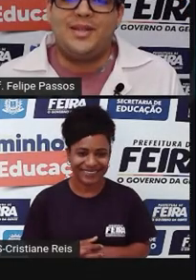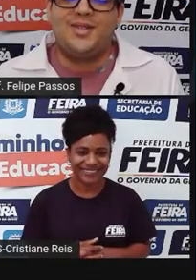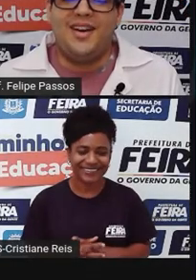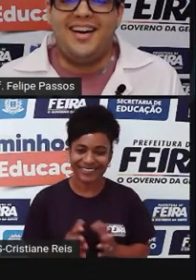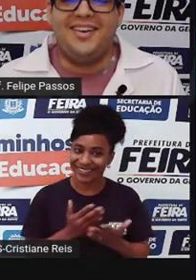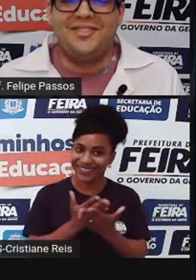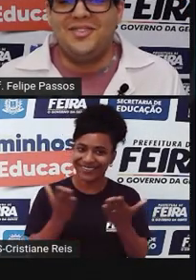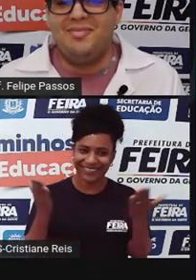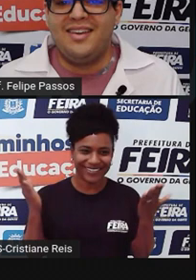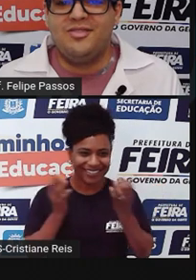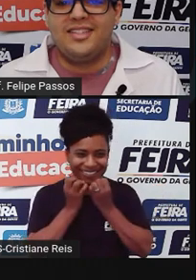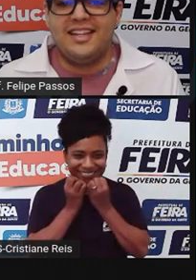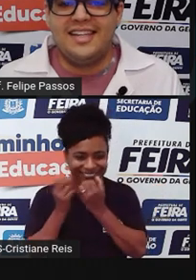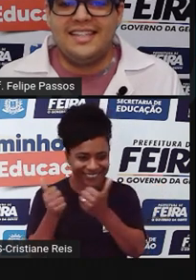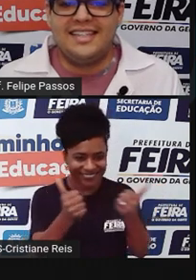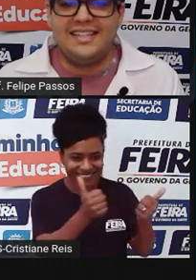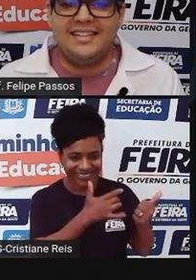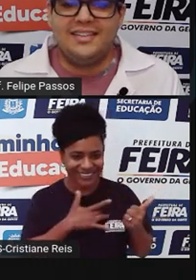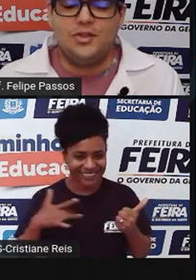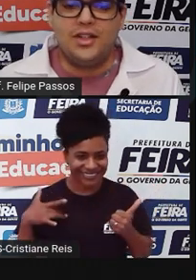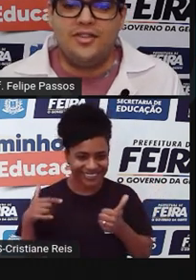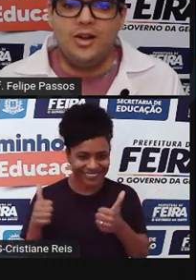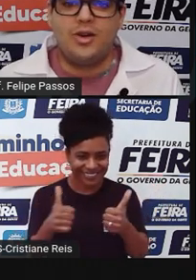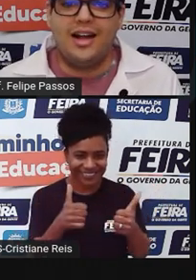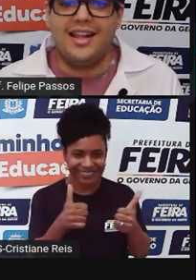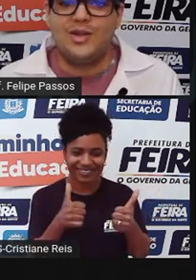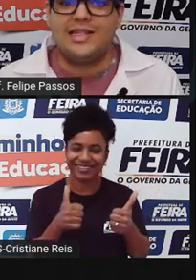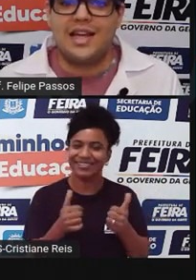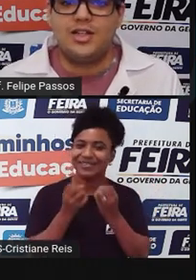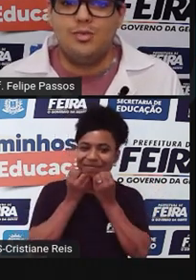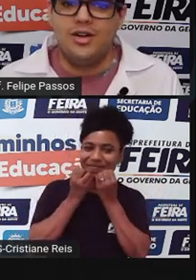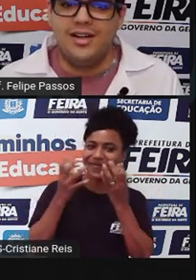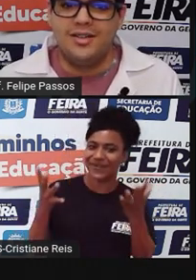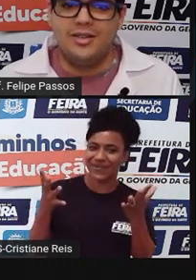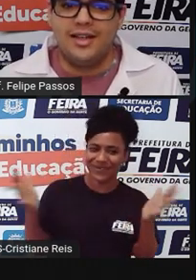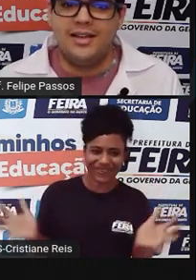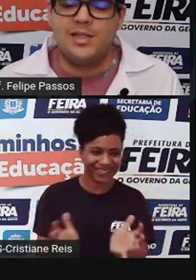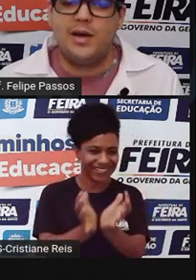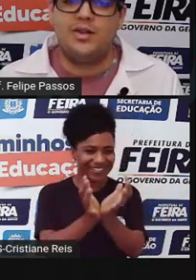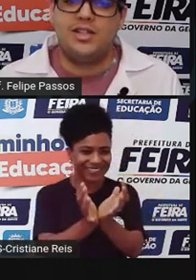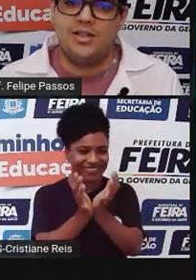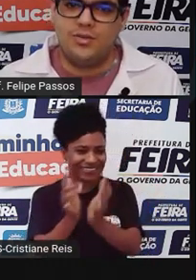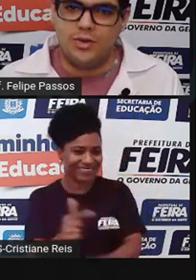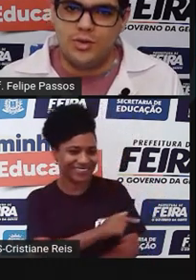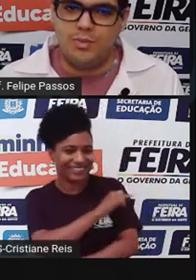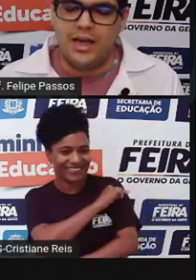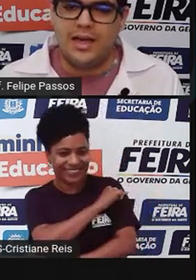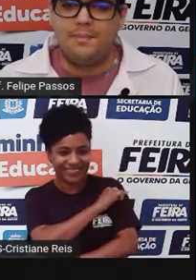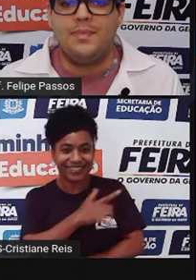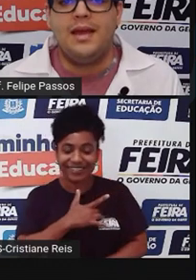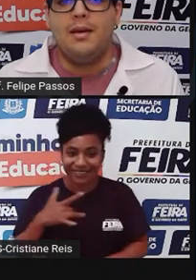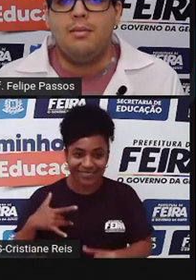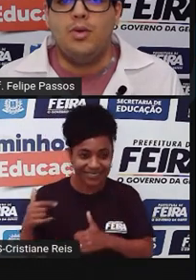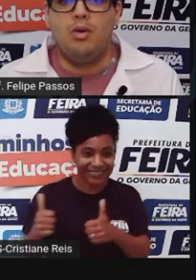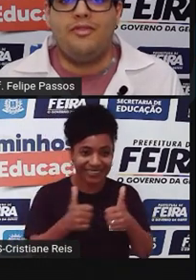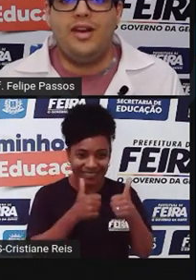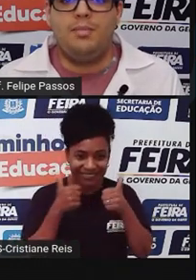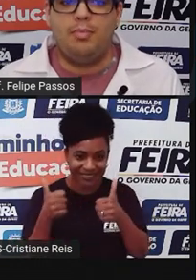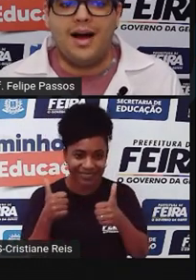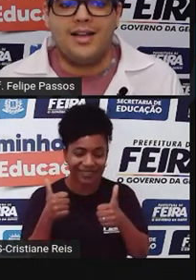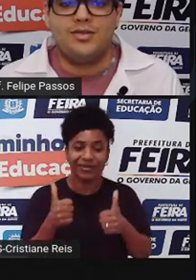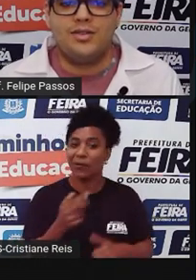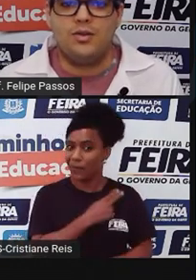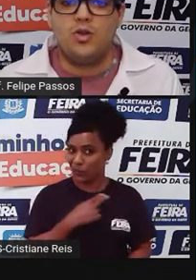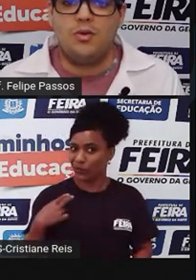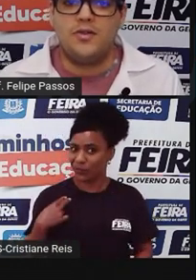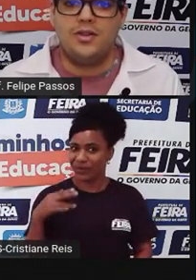o Olá pessoal tudo bem com vocês aqui falando com a galera do 7º ano né Espero que estejam todos bem meu